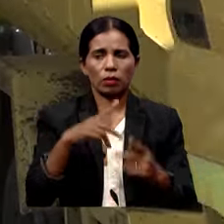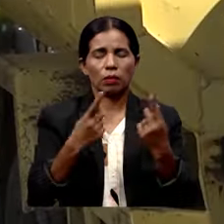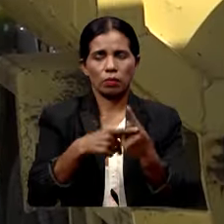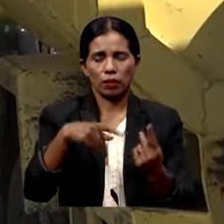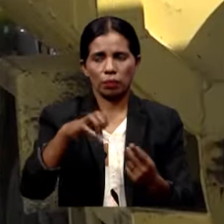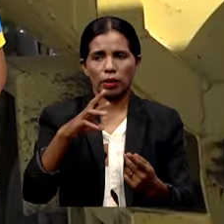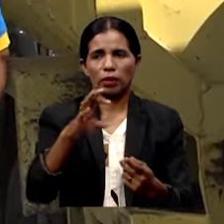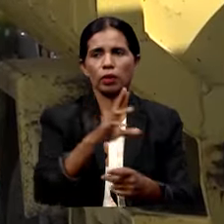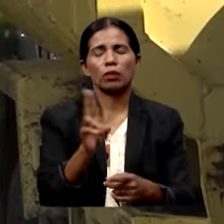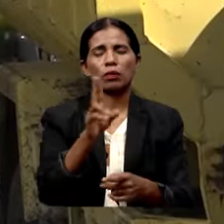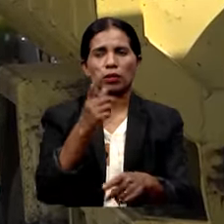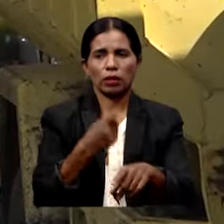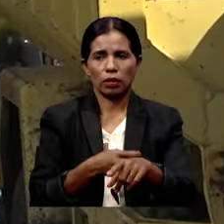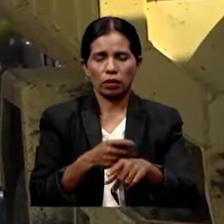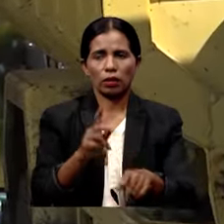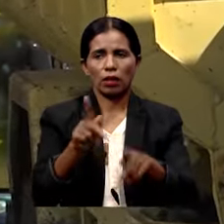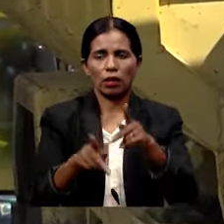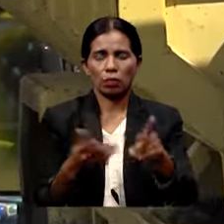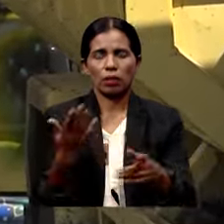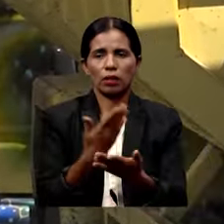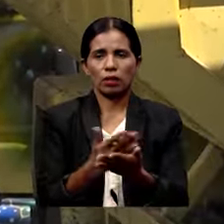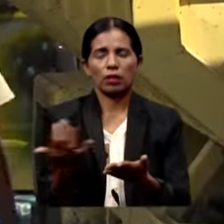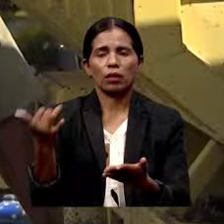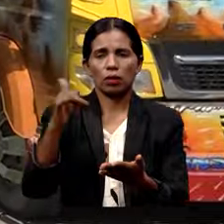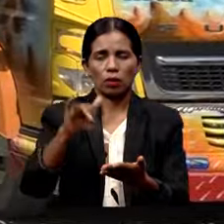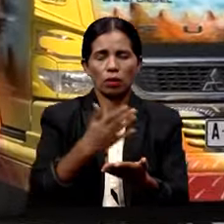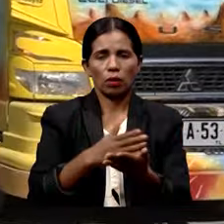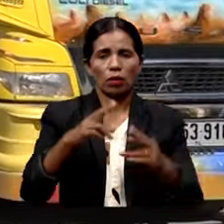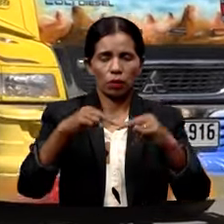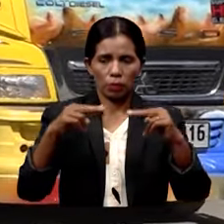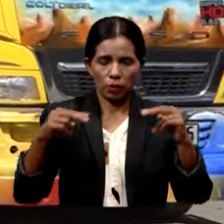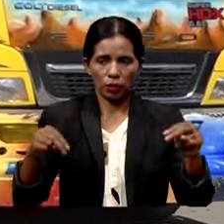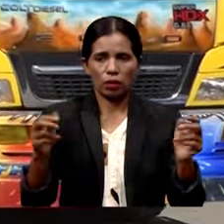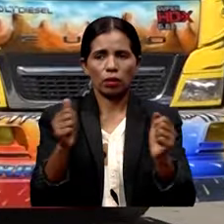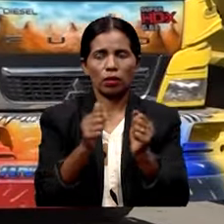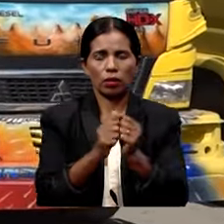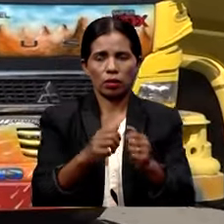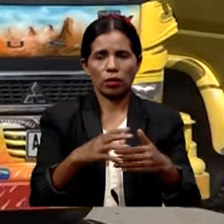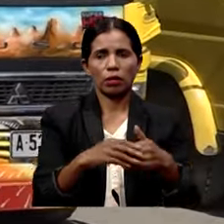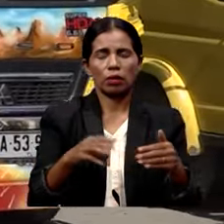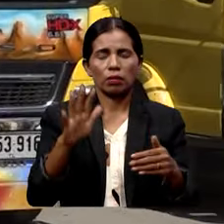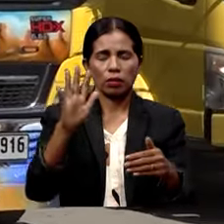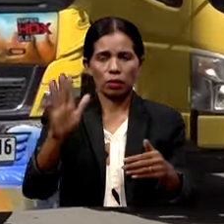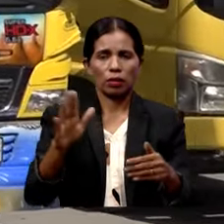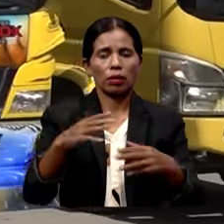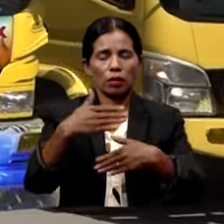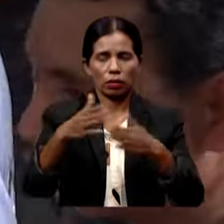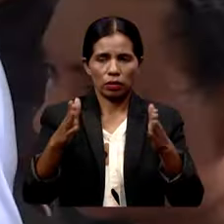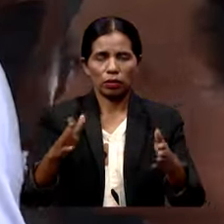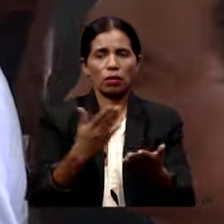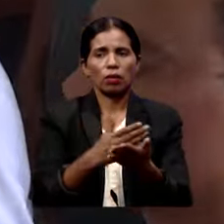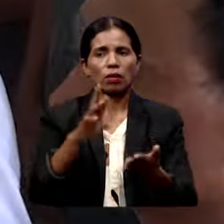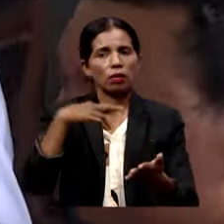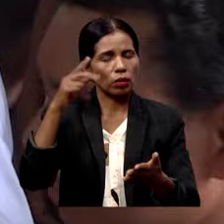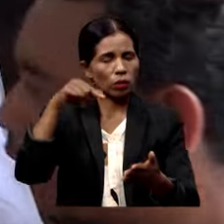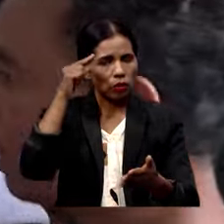Perissos aproveita situasi ini hodi obriga comprador sira atau sosa misesati, ho presu dolar lima kada kaisa ida, bangira sosa fos nebe